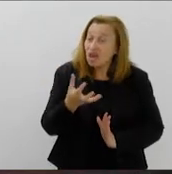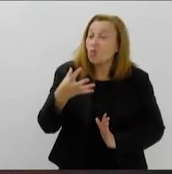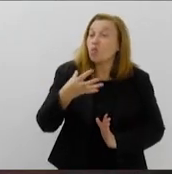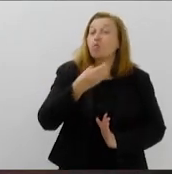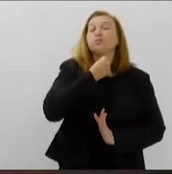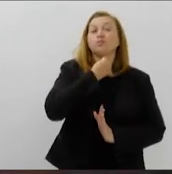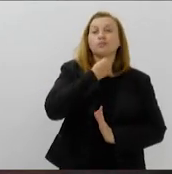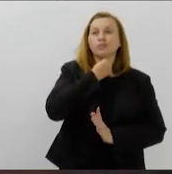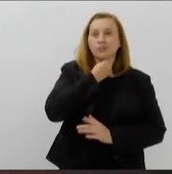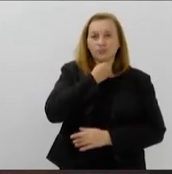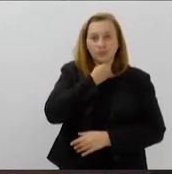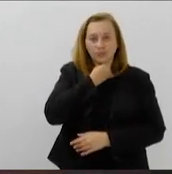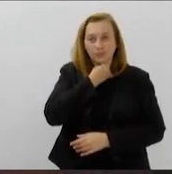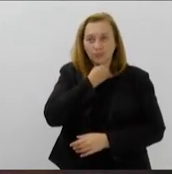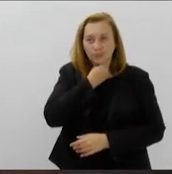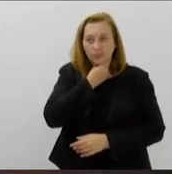censurar